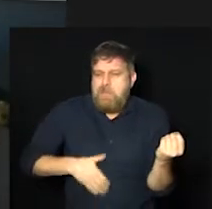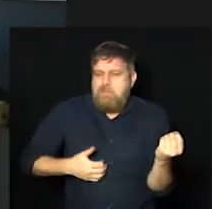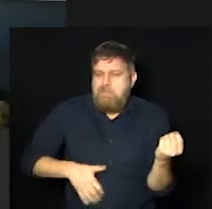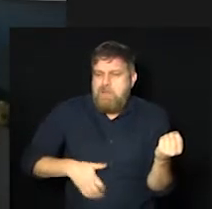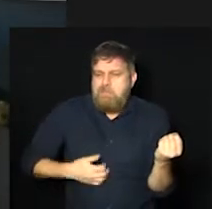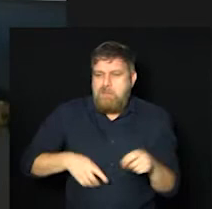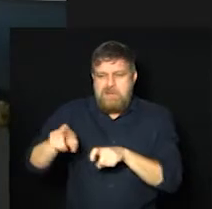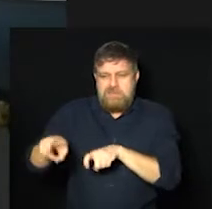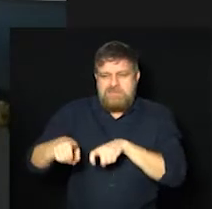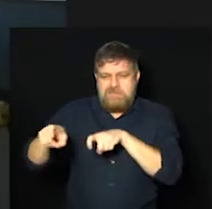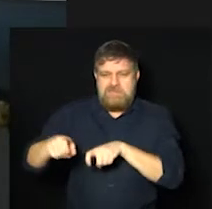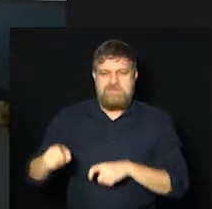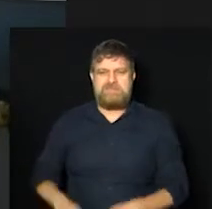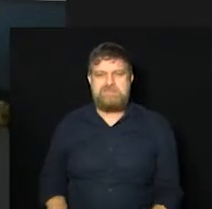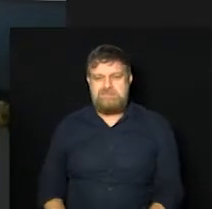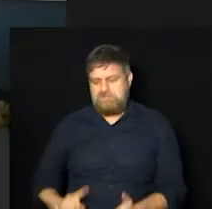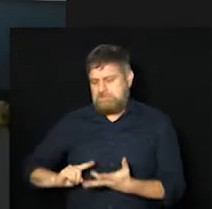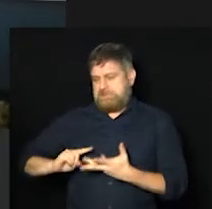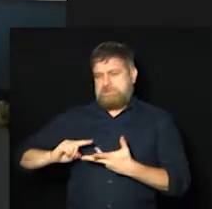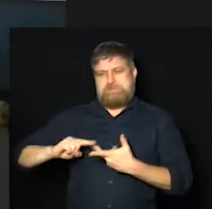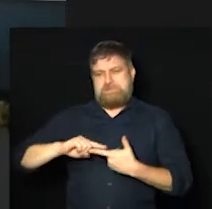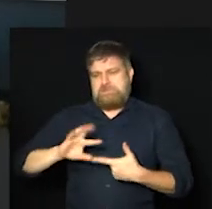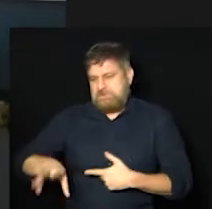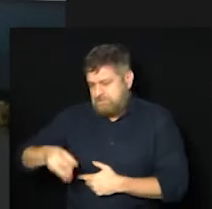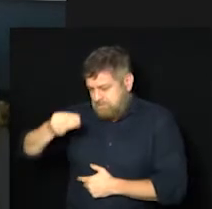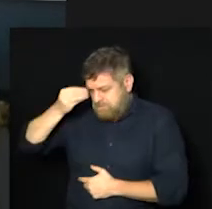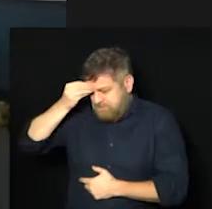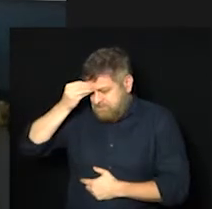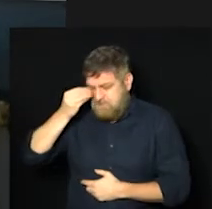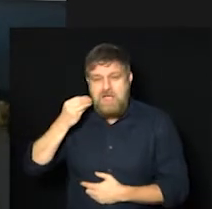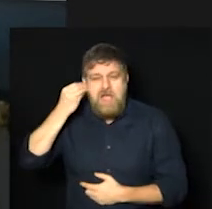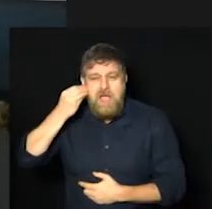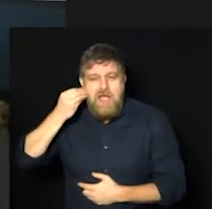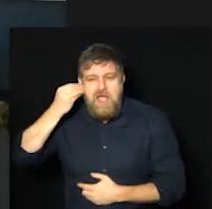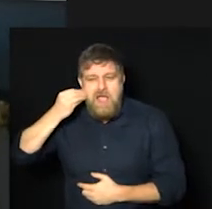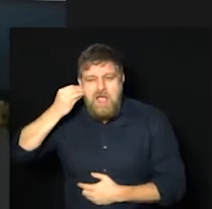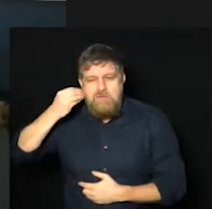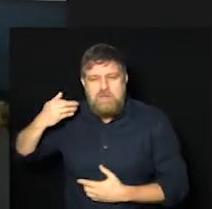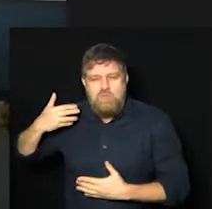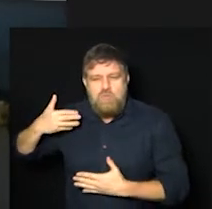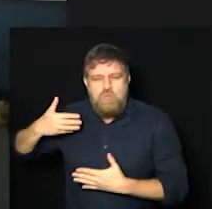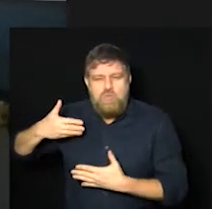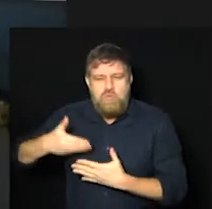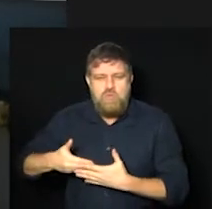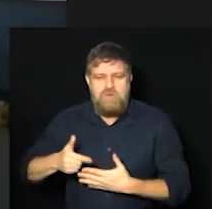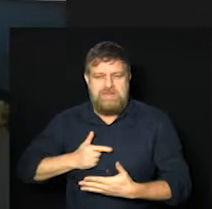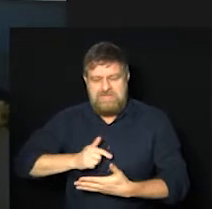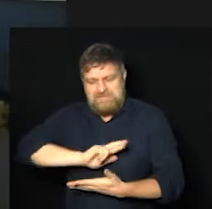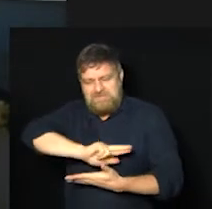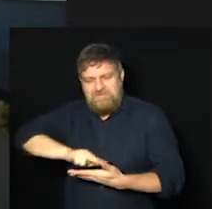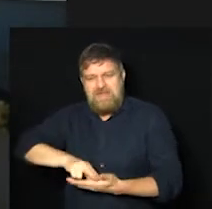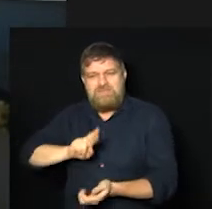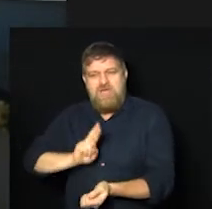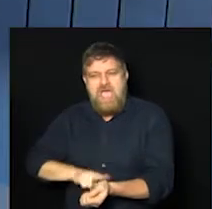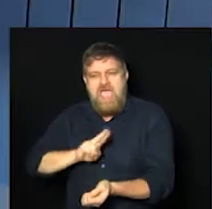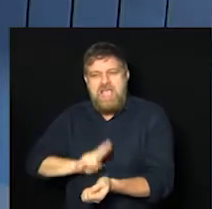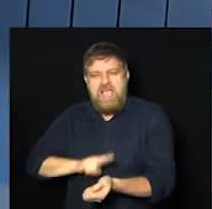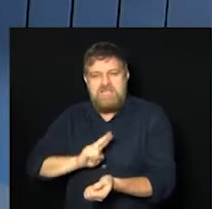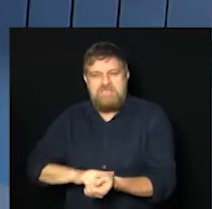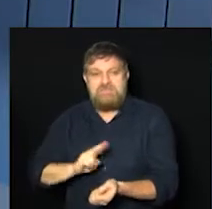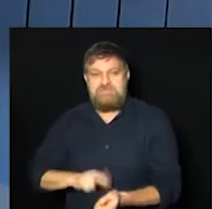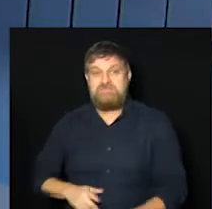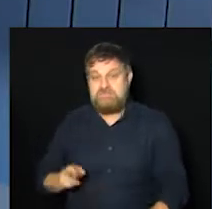bem, bem extensa em relação a ritmos musicais e tal. Tá bem